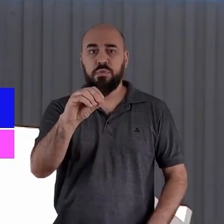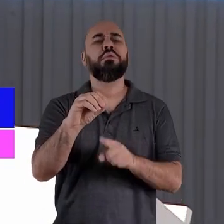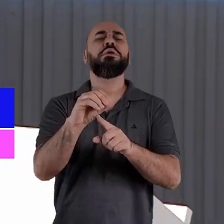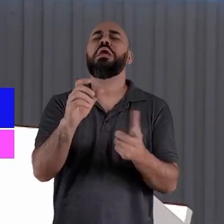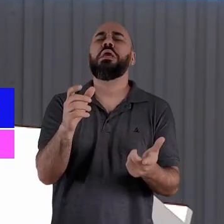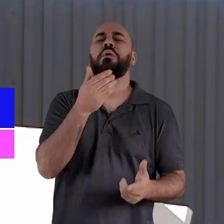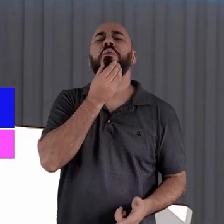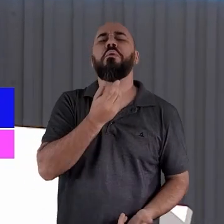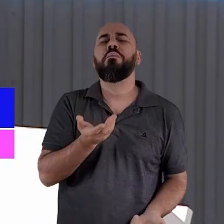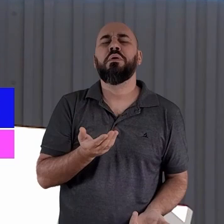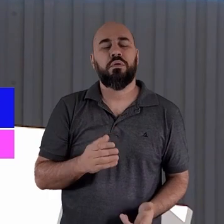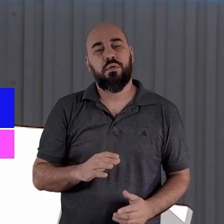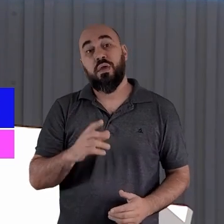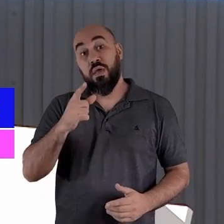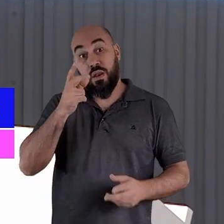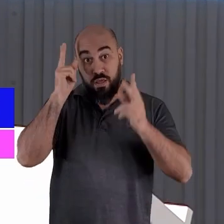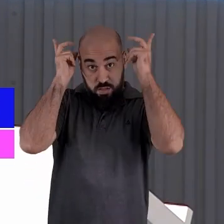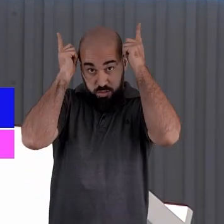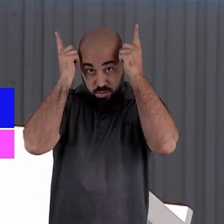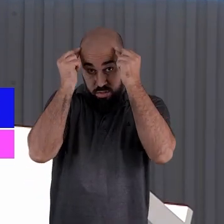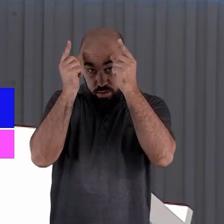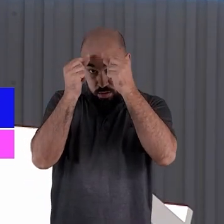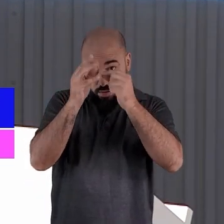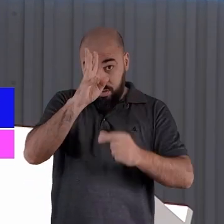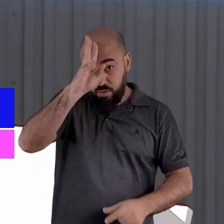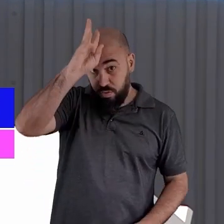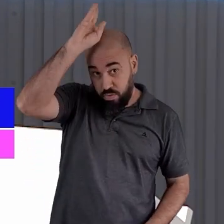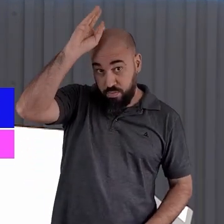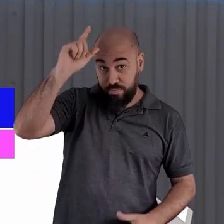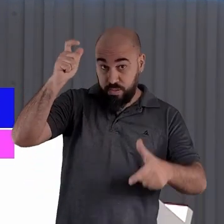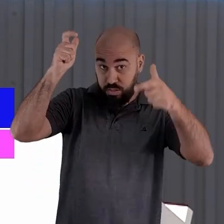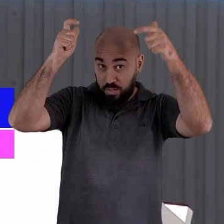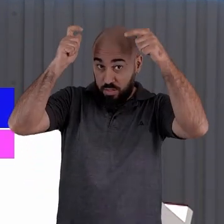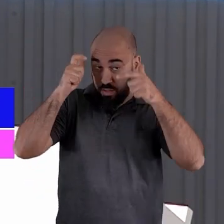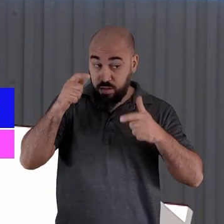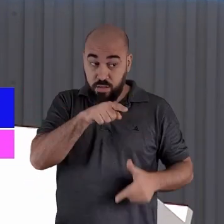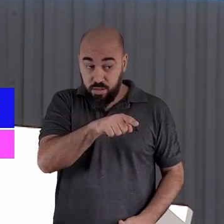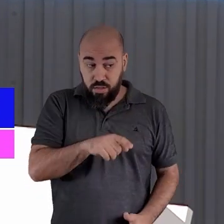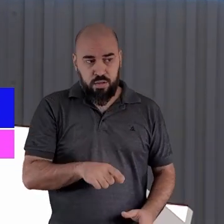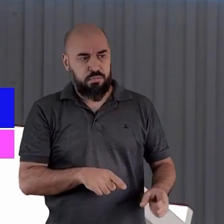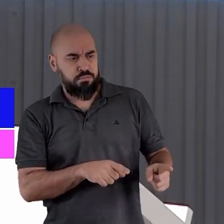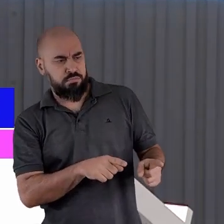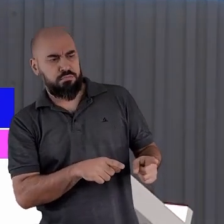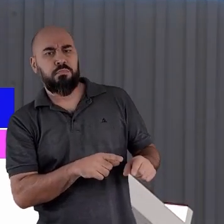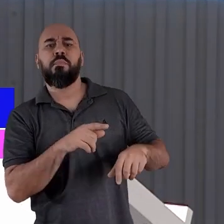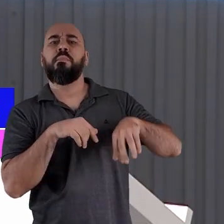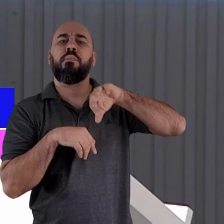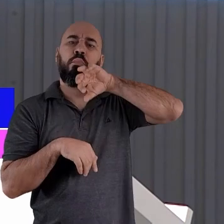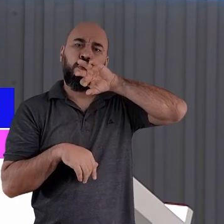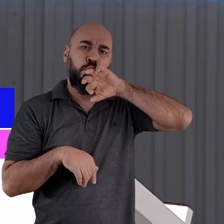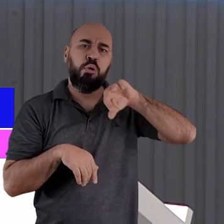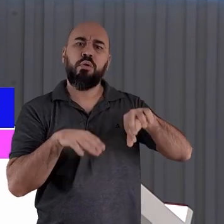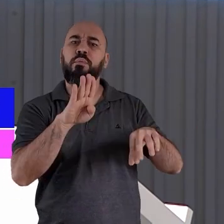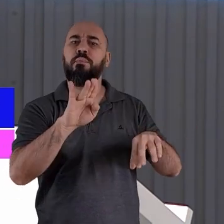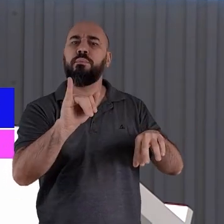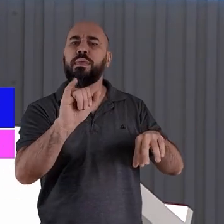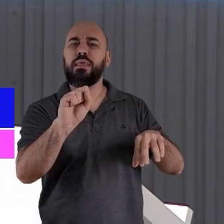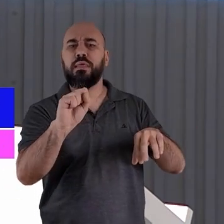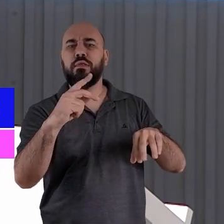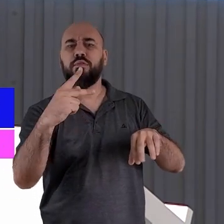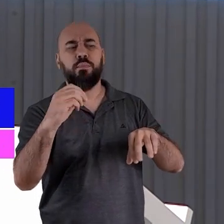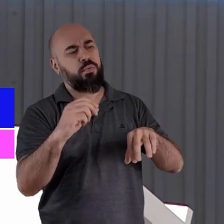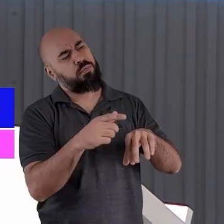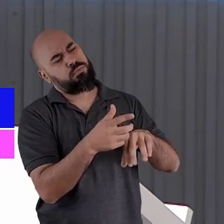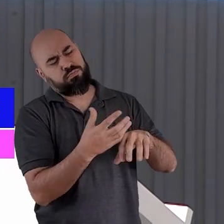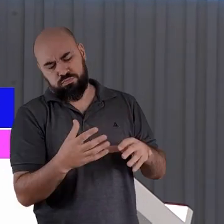neste decreto, ele estabelece que o bispo de Roma é o cabeça de todas as igrejas.